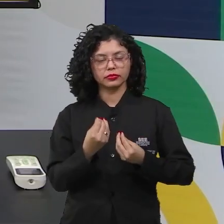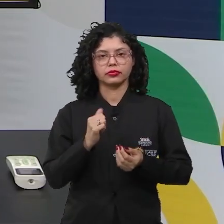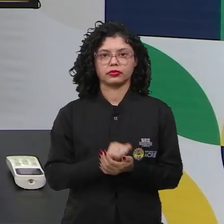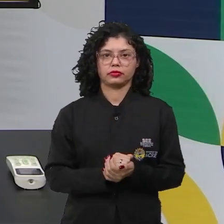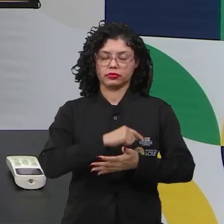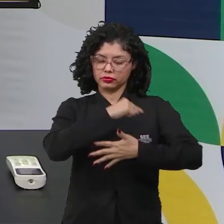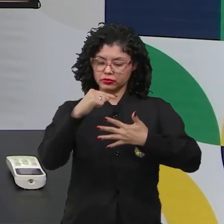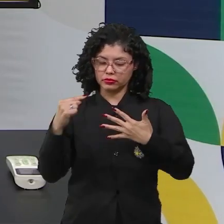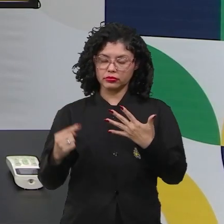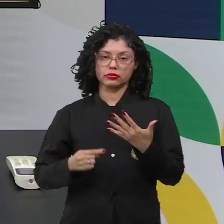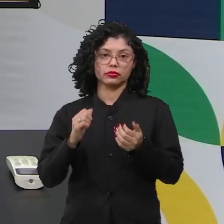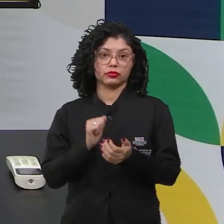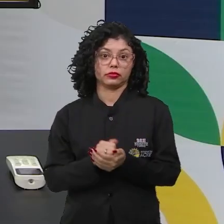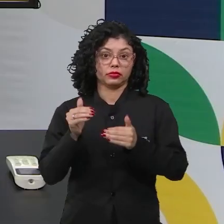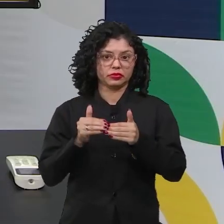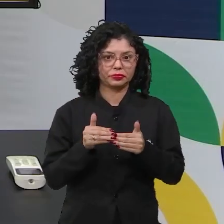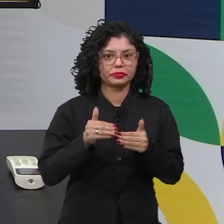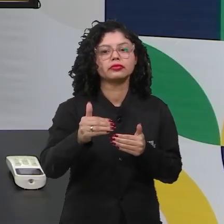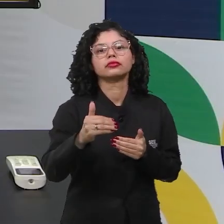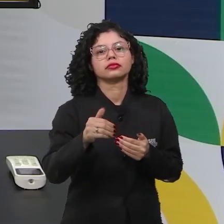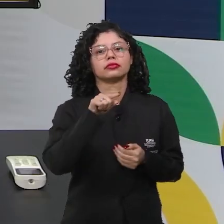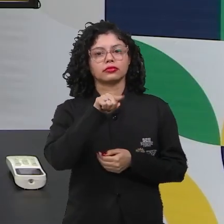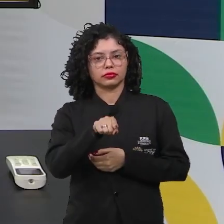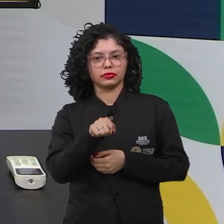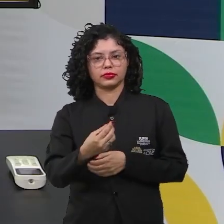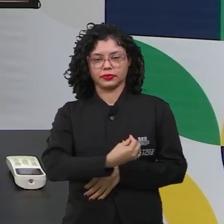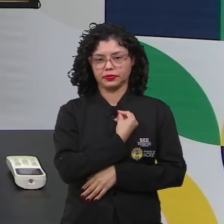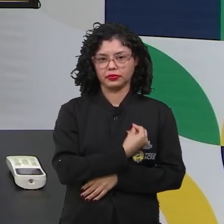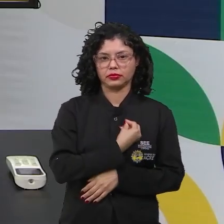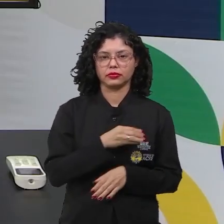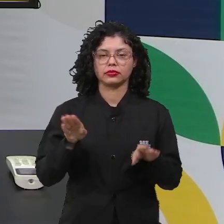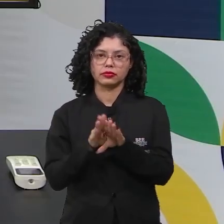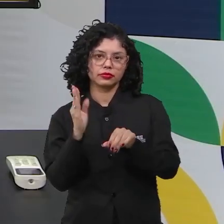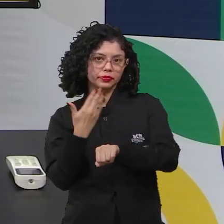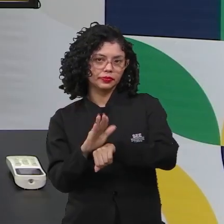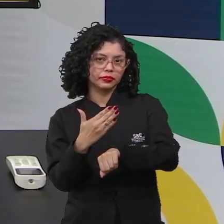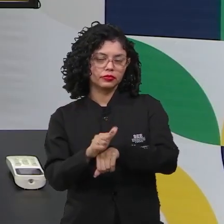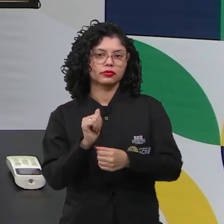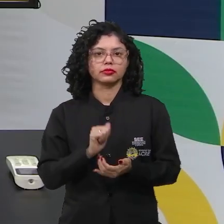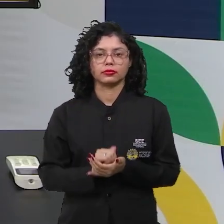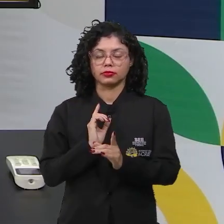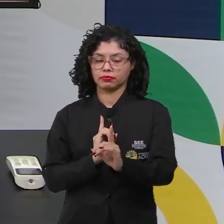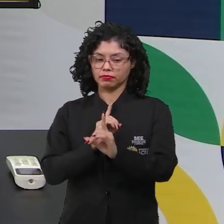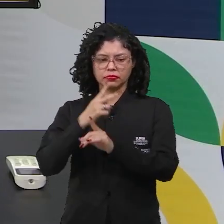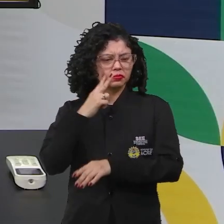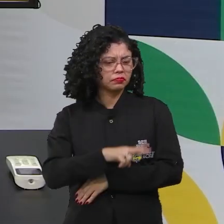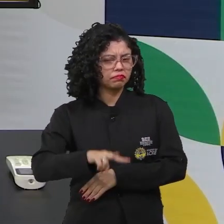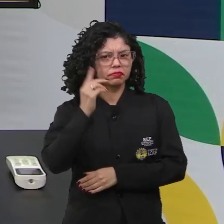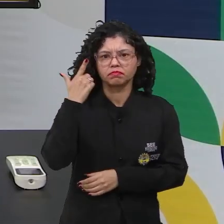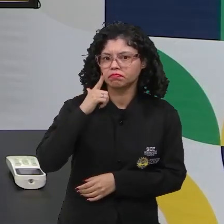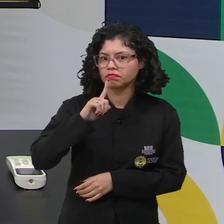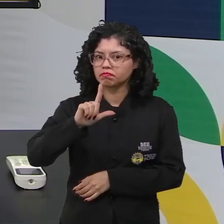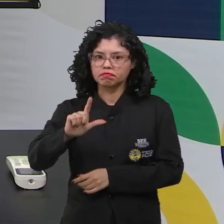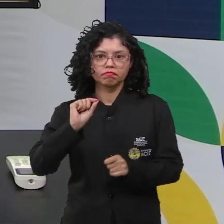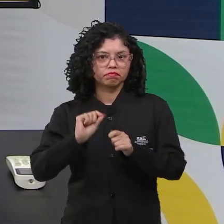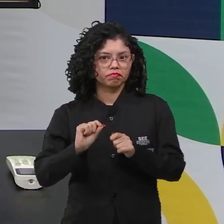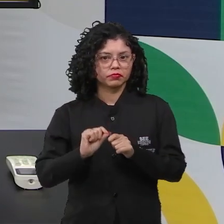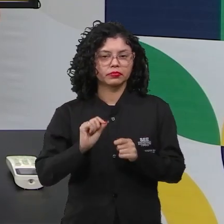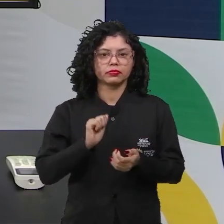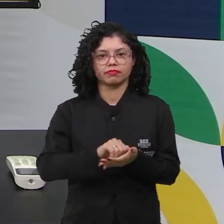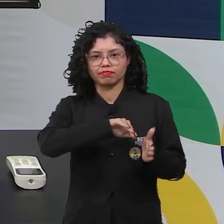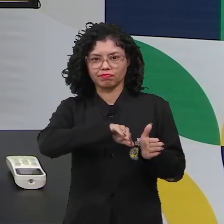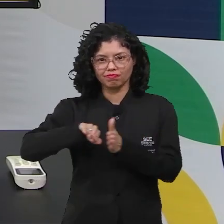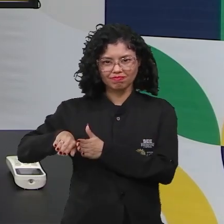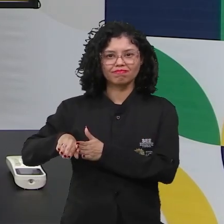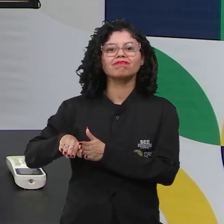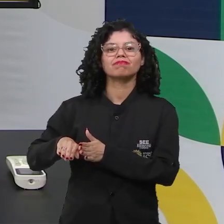elemento identitário e aquele indivíduo que quer vivenciar, quer praticar e se identifica, mas não consegue executar e é